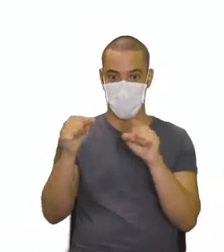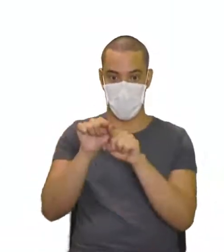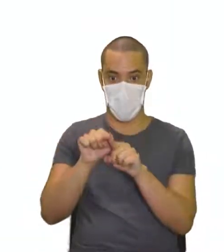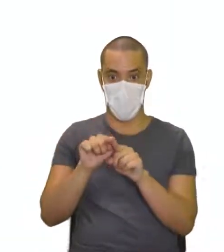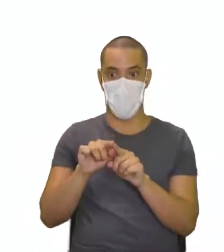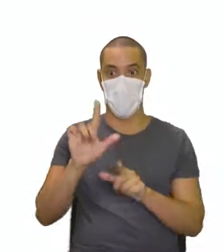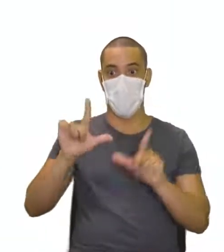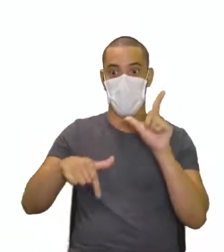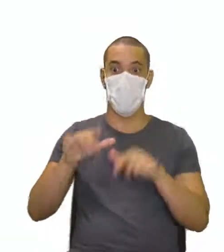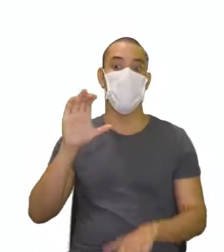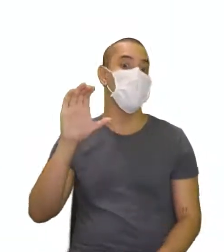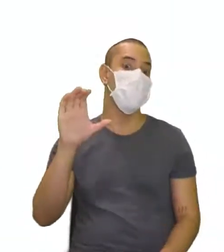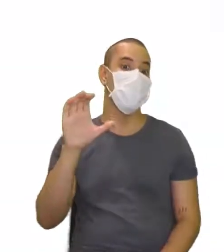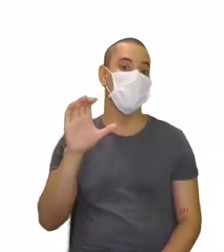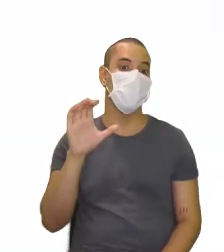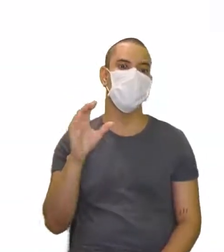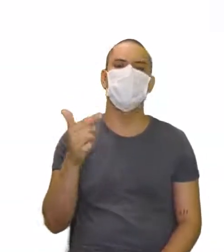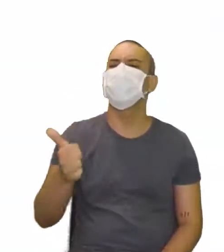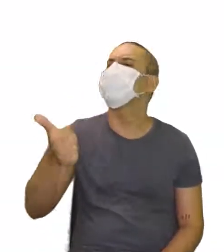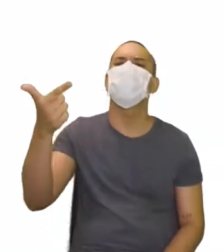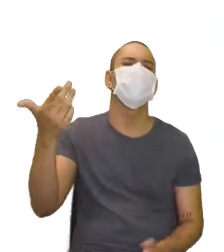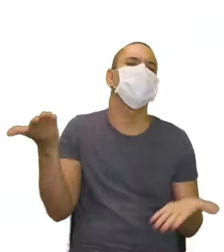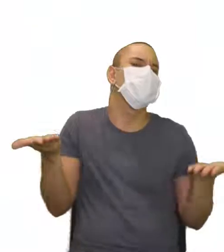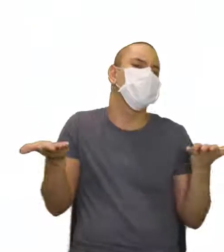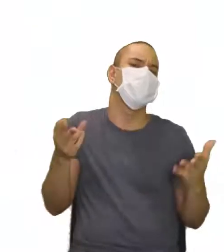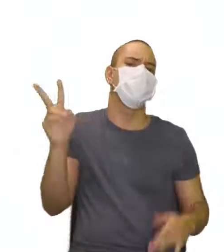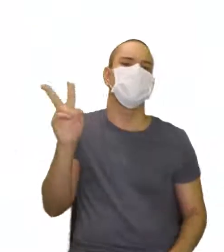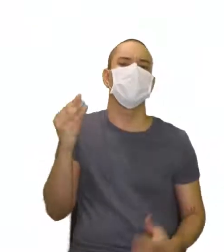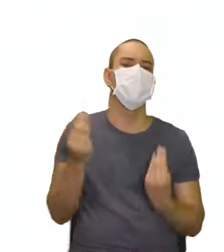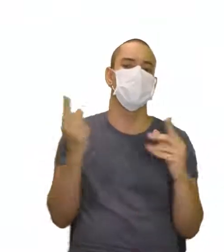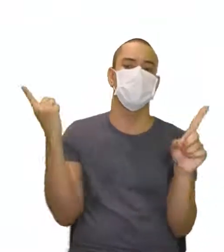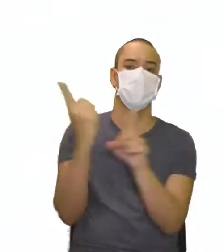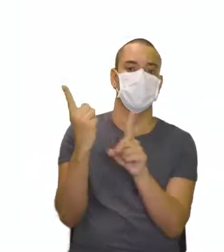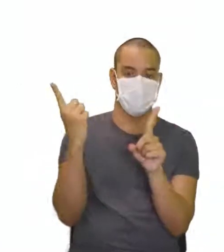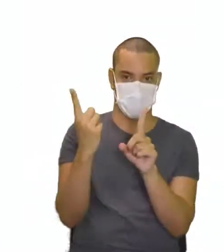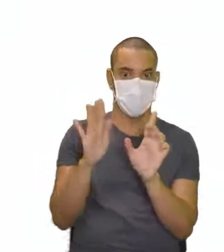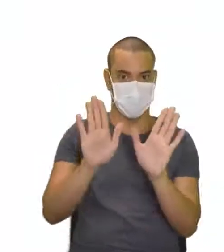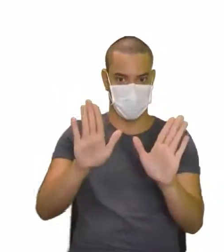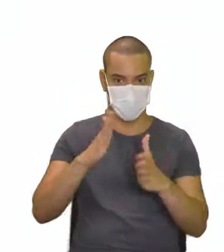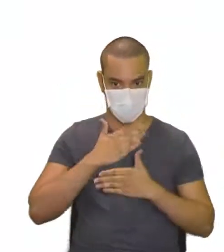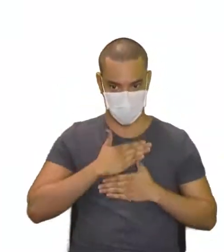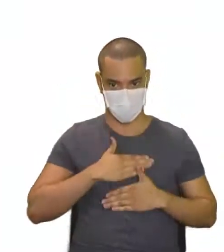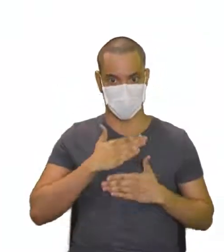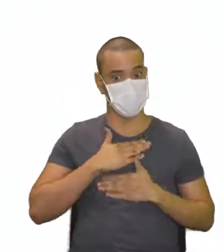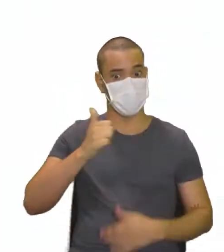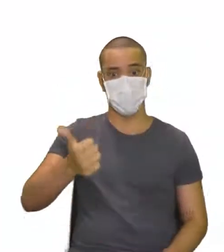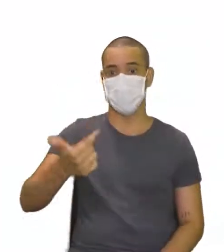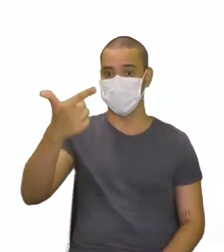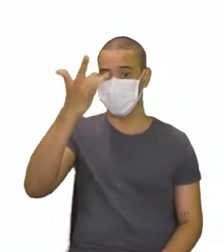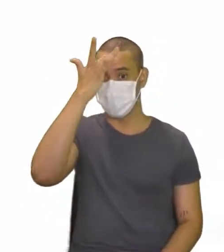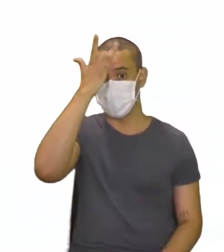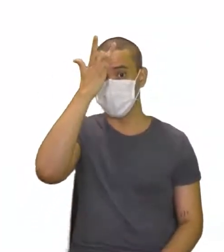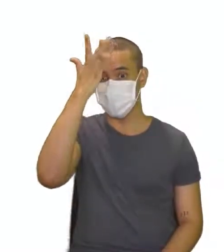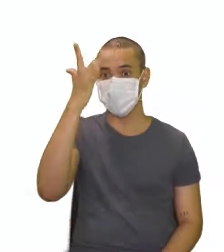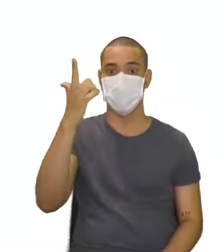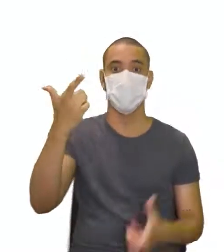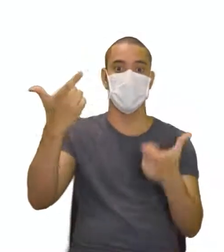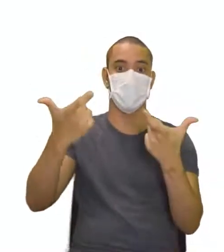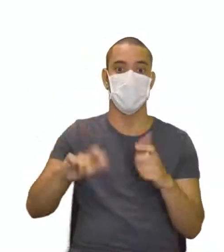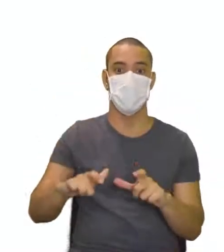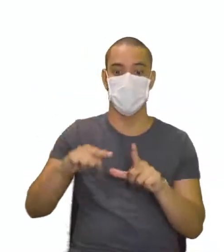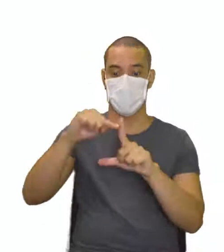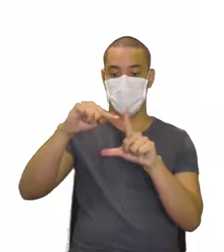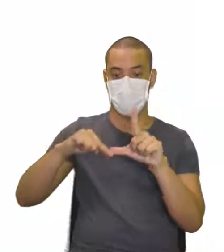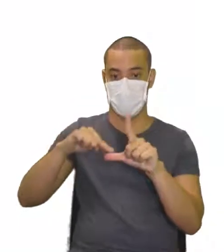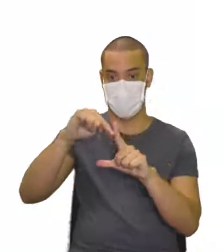C. Professora, e o 12 volts, como é que a gente vai achar? Pessoal, 12 volts, ele vai ser dado pelo